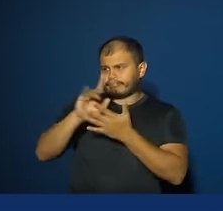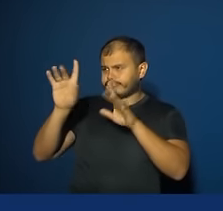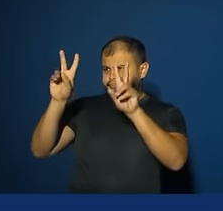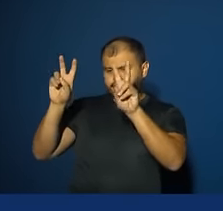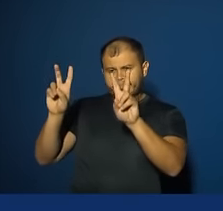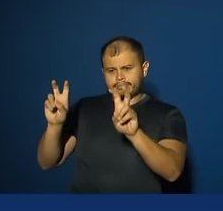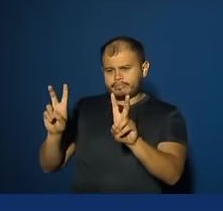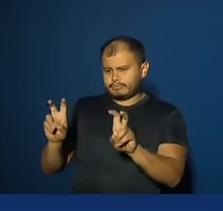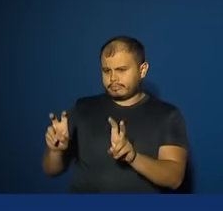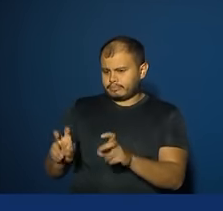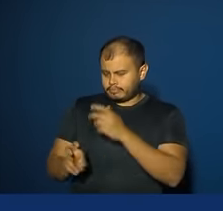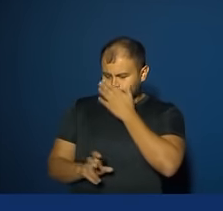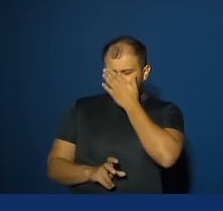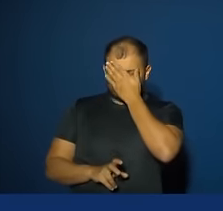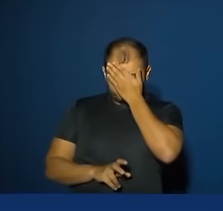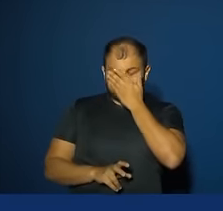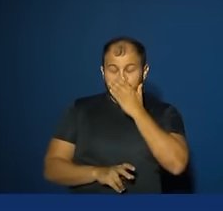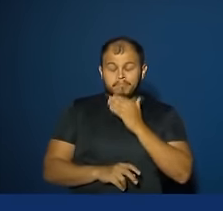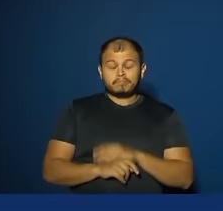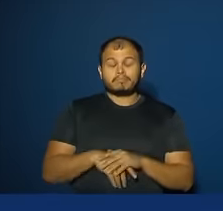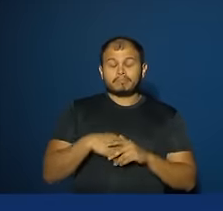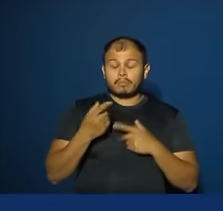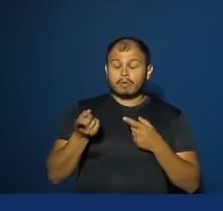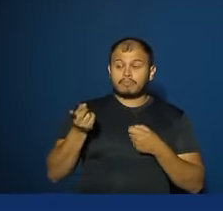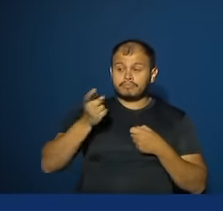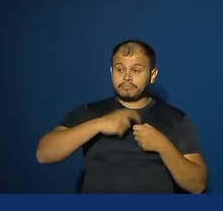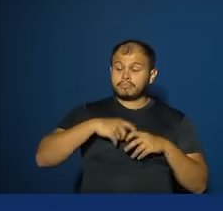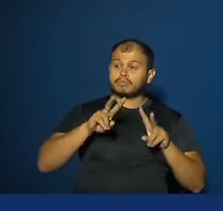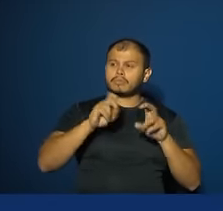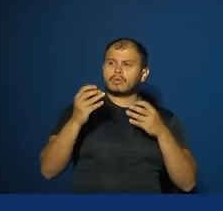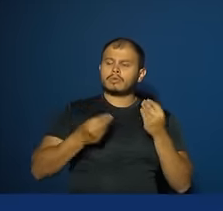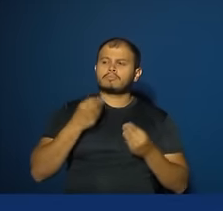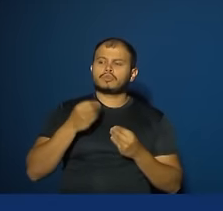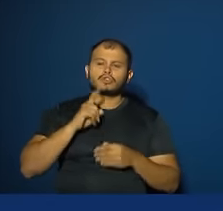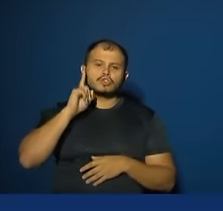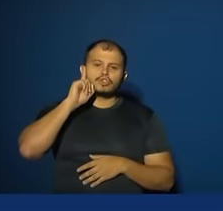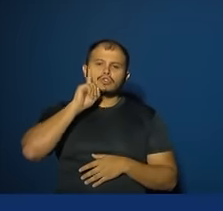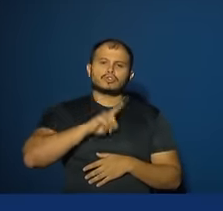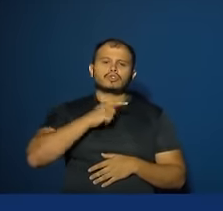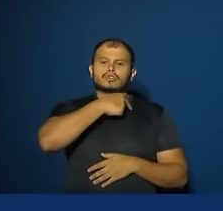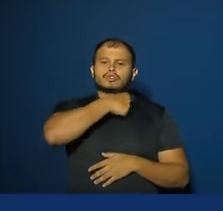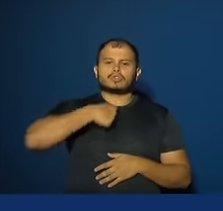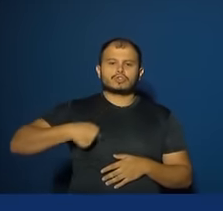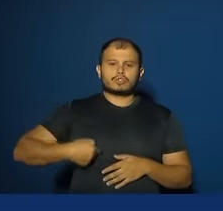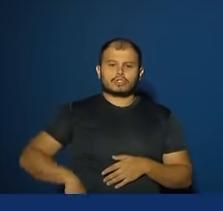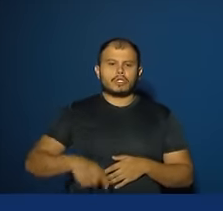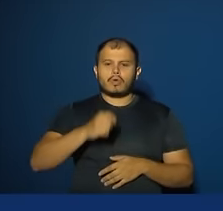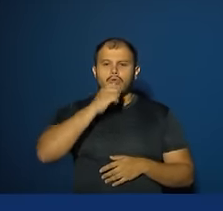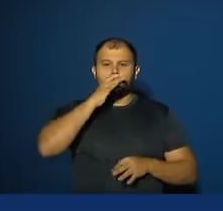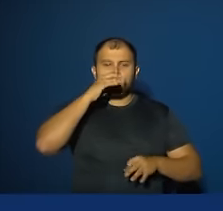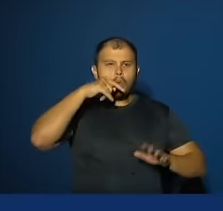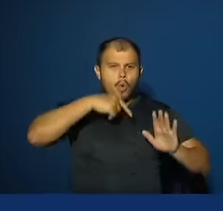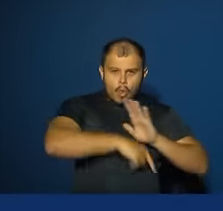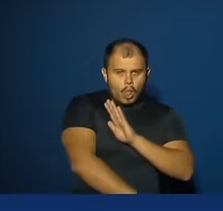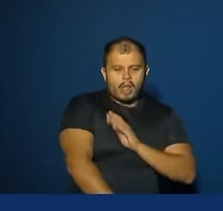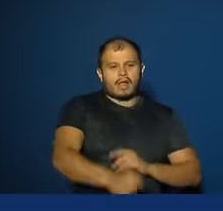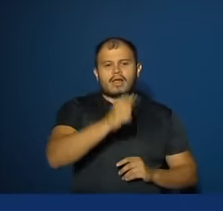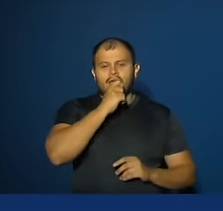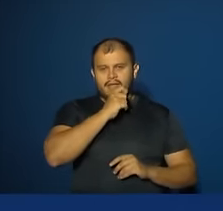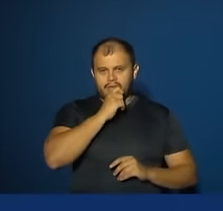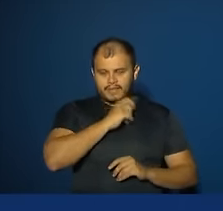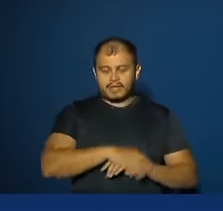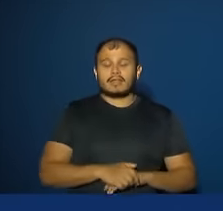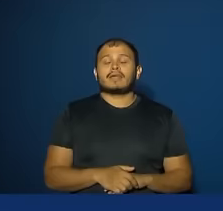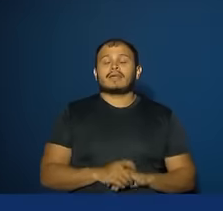eh e depois vou voltar à questão China nos Estados Unidos que eu não explorei adequadamente na pergunta anterior mas começando com